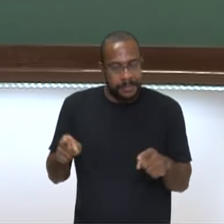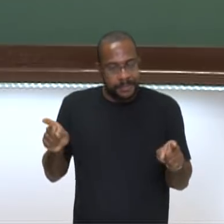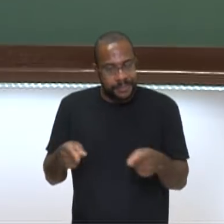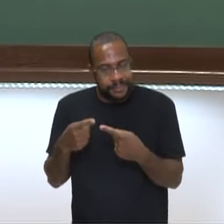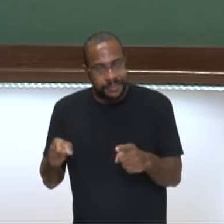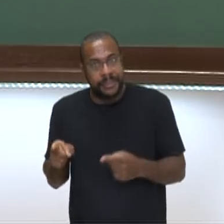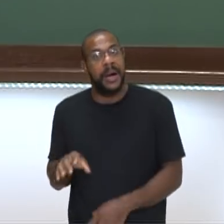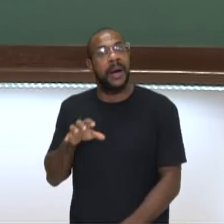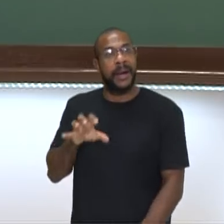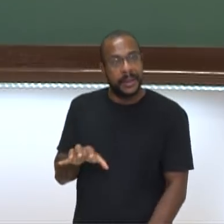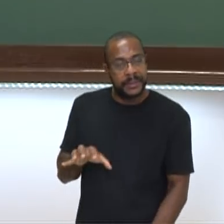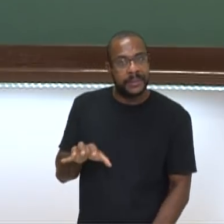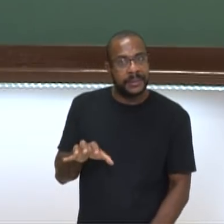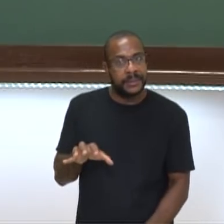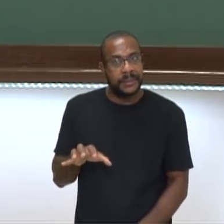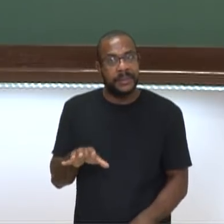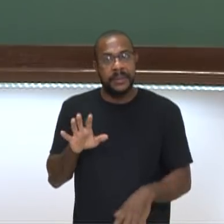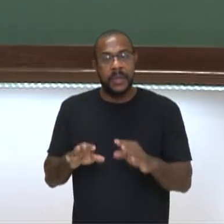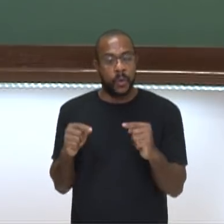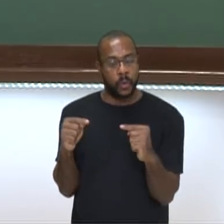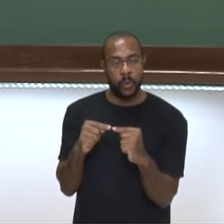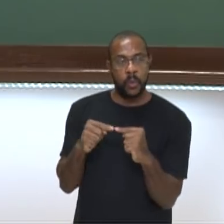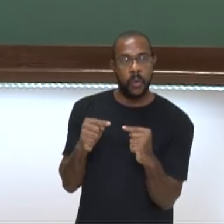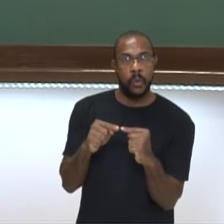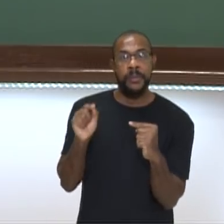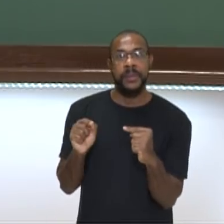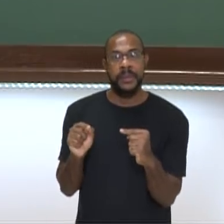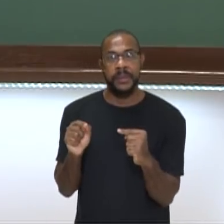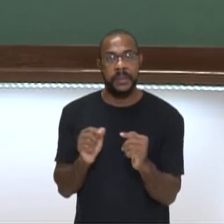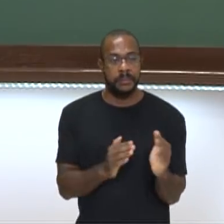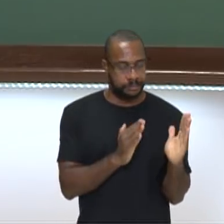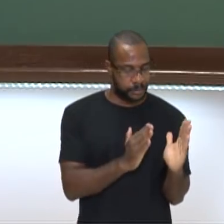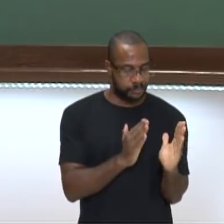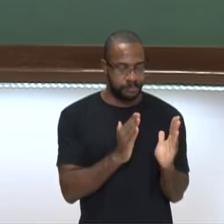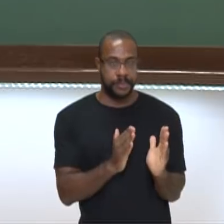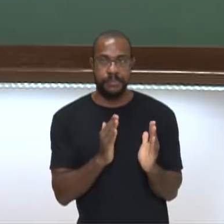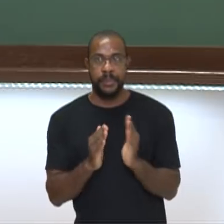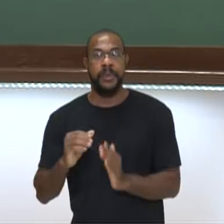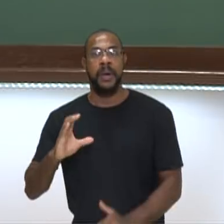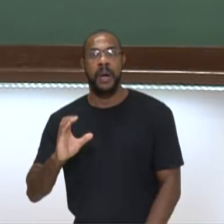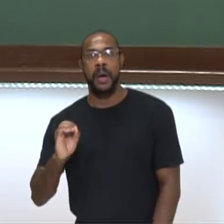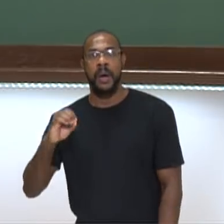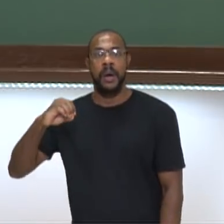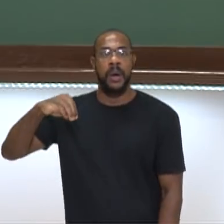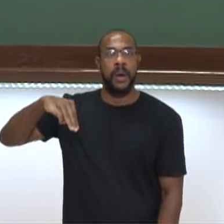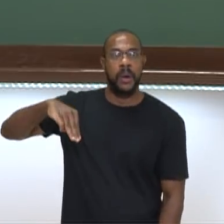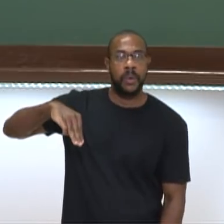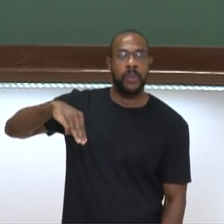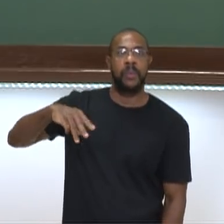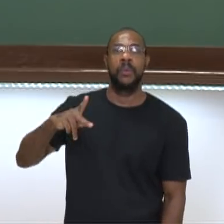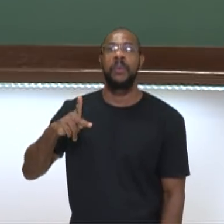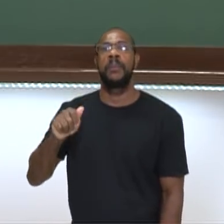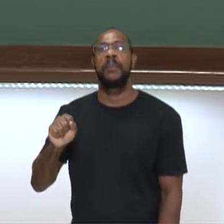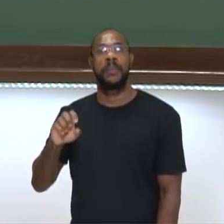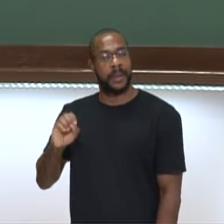acordes musicais de acordo com esse compasso. Então, é o compasso que vai dar a